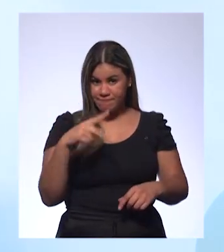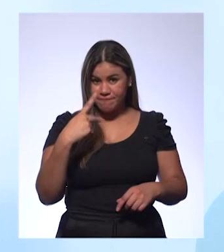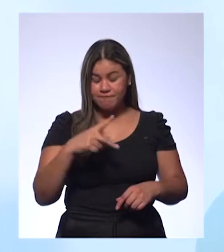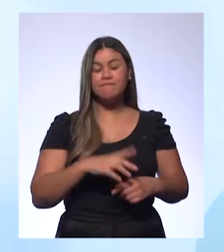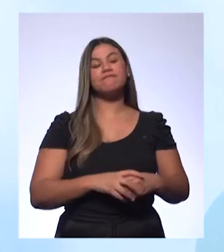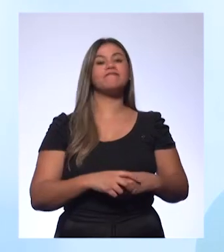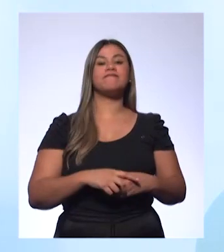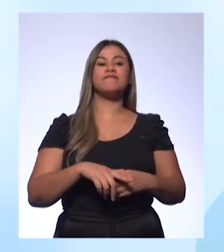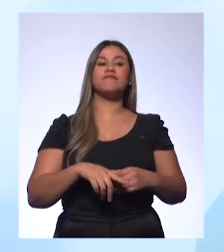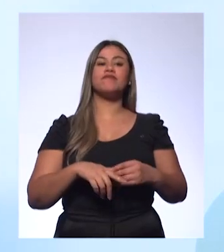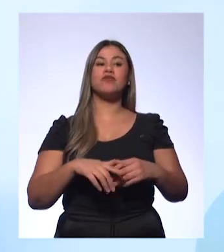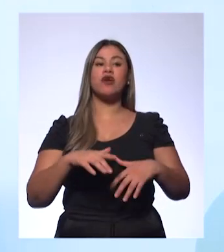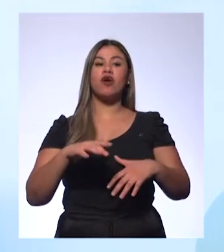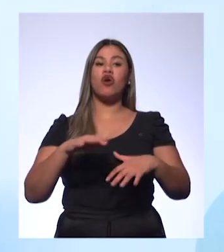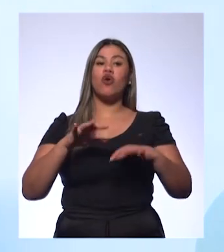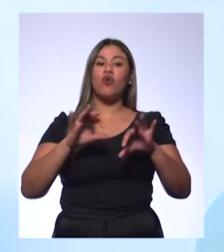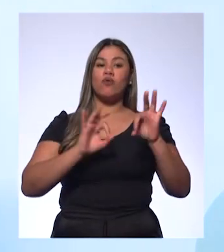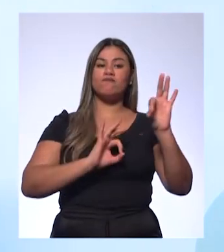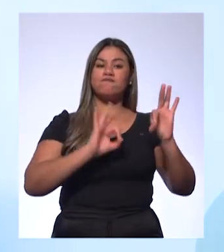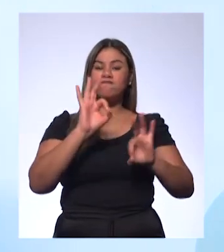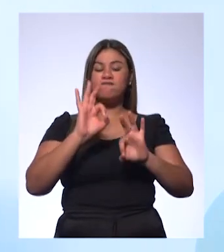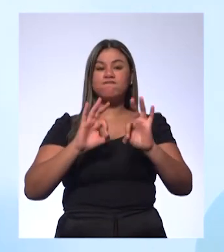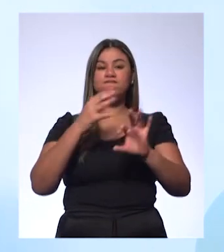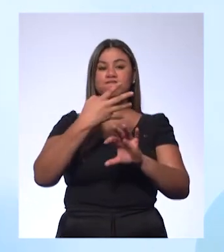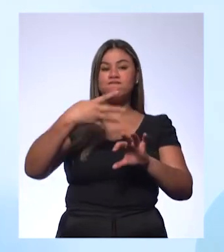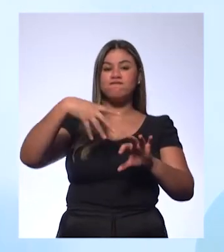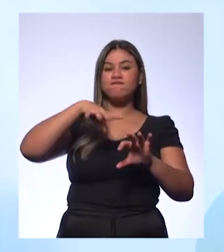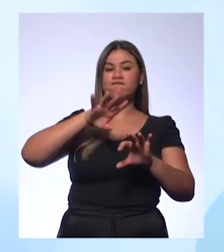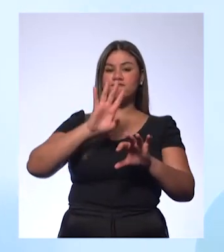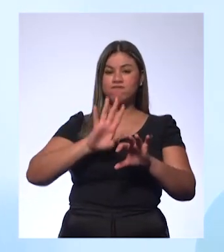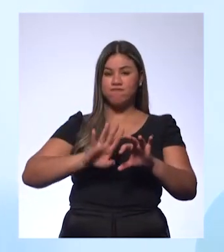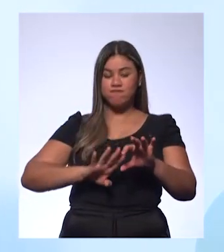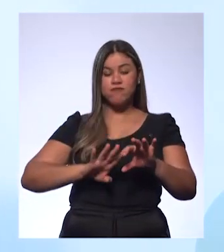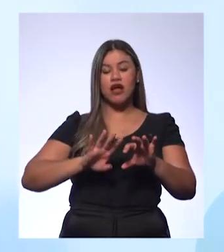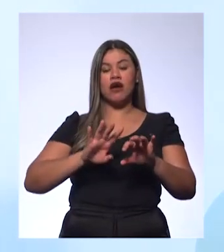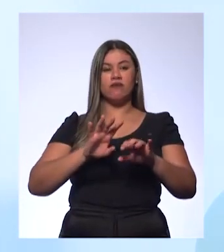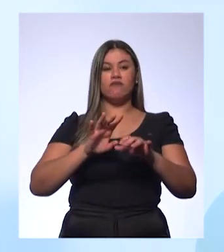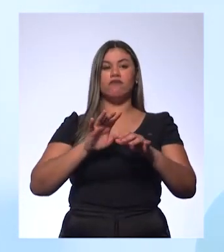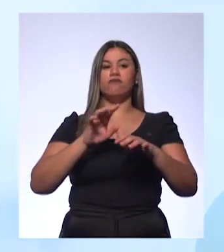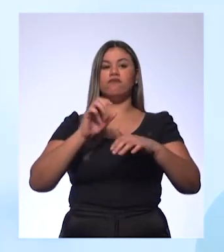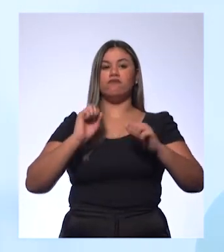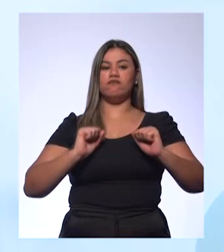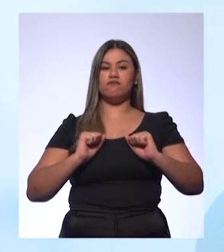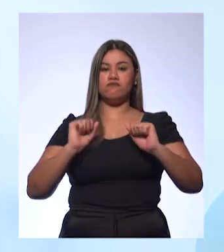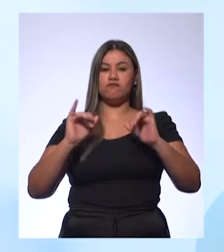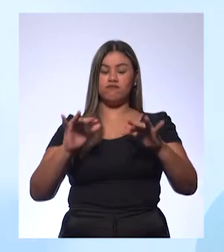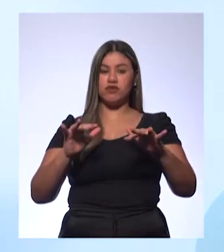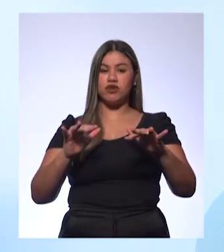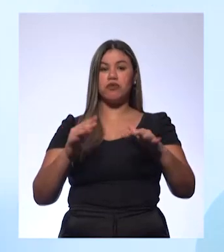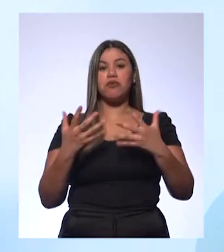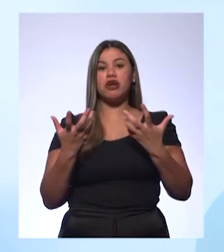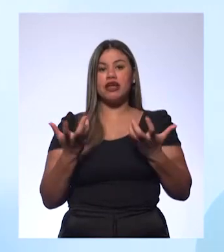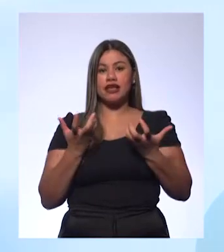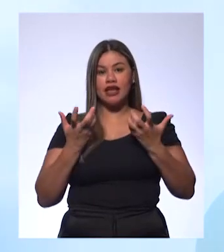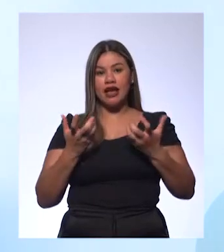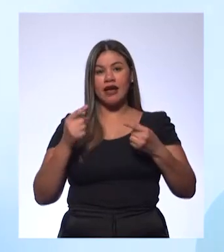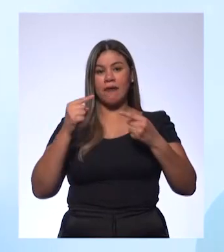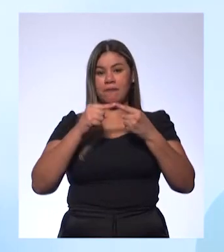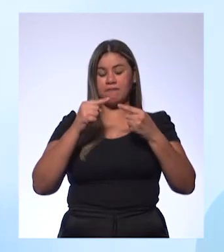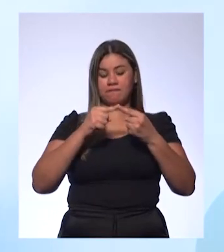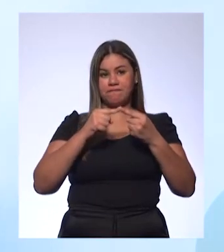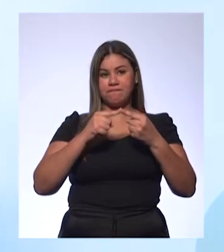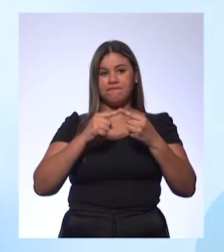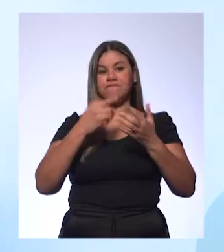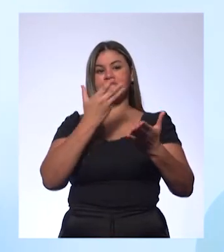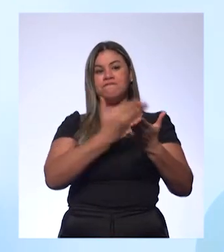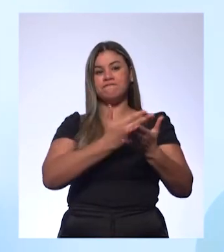para que você faça agora um cronograma, que você escreva lá as ações que você quer, incluindo as ações